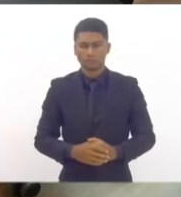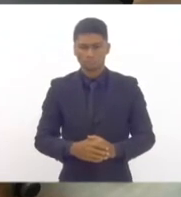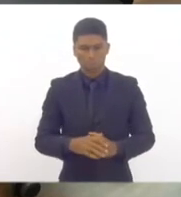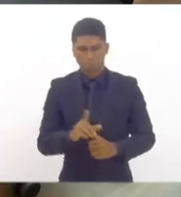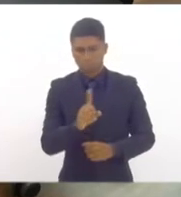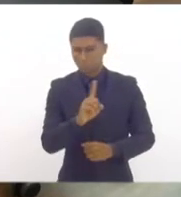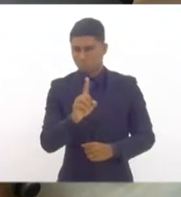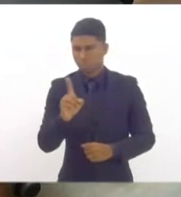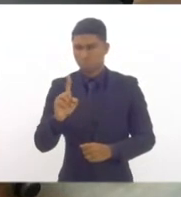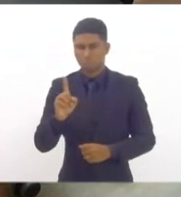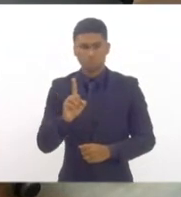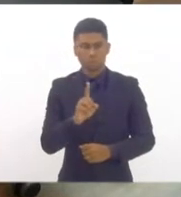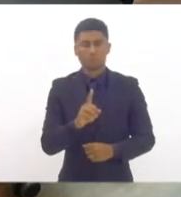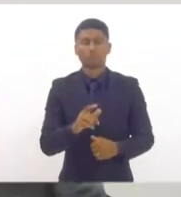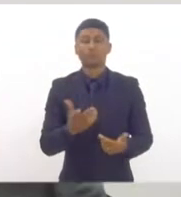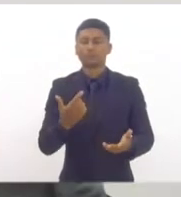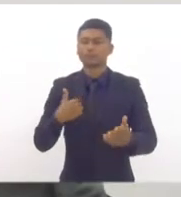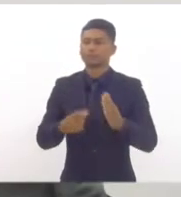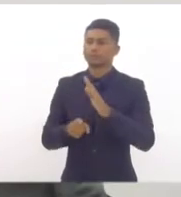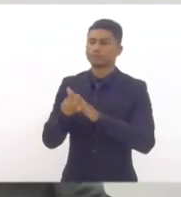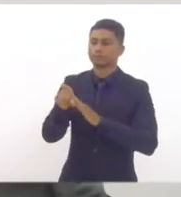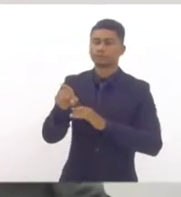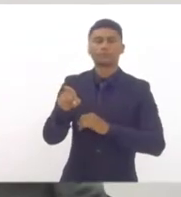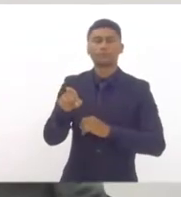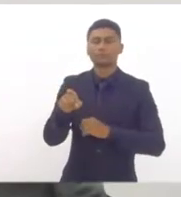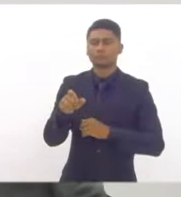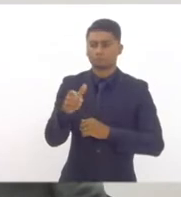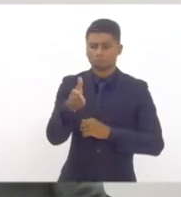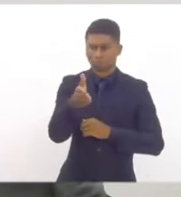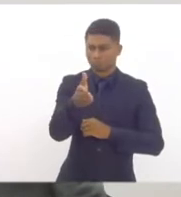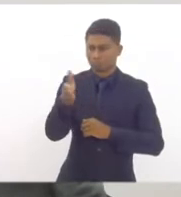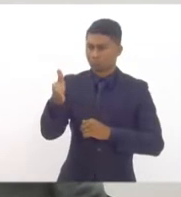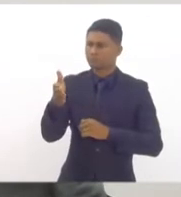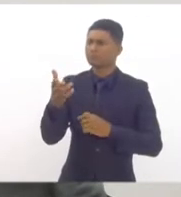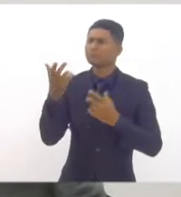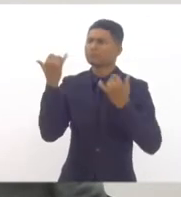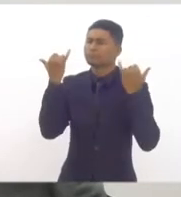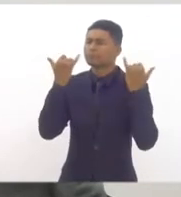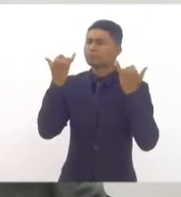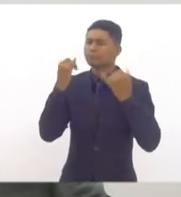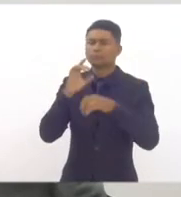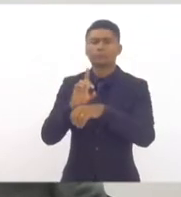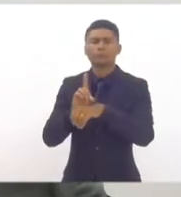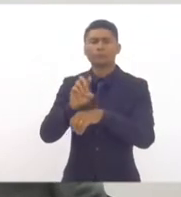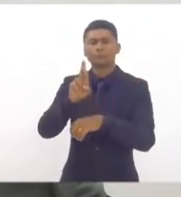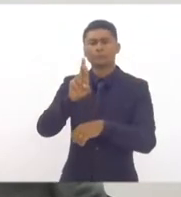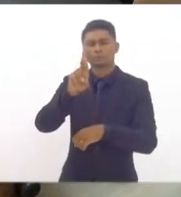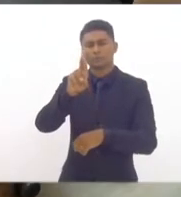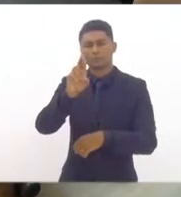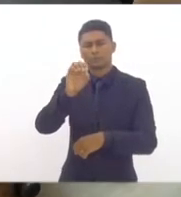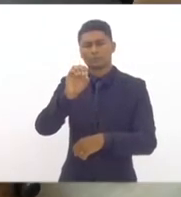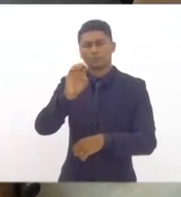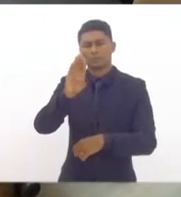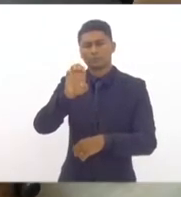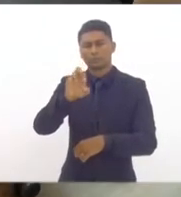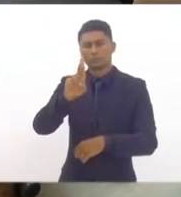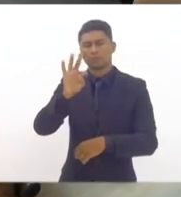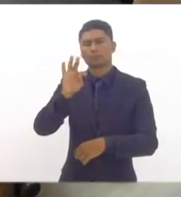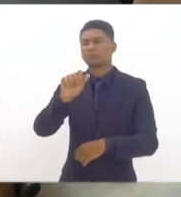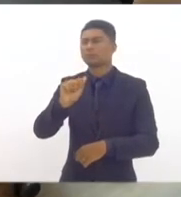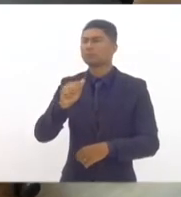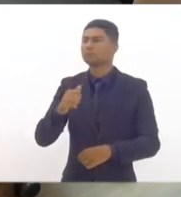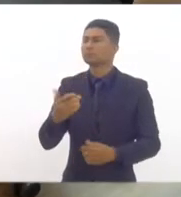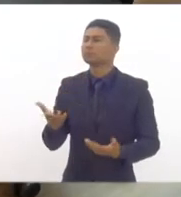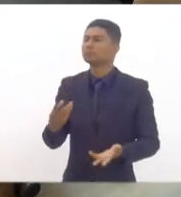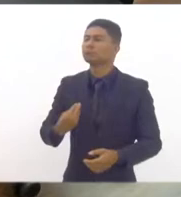Não. Pergunto, alguém tem notícia da doutora Roberta? Se a gente